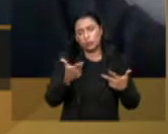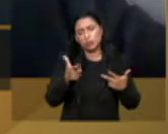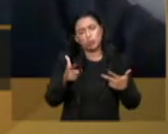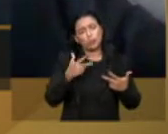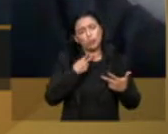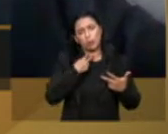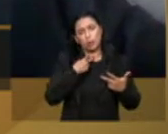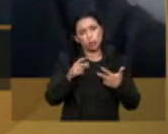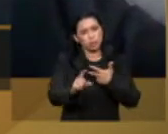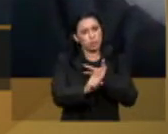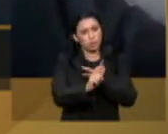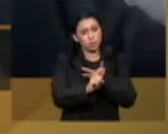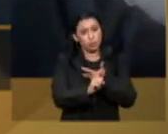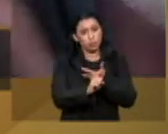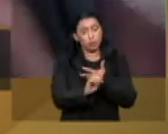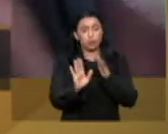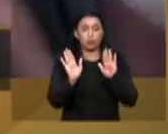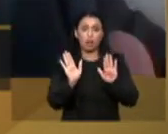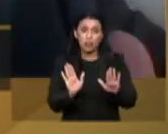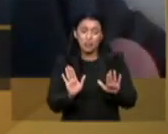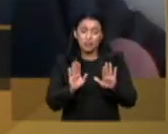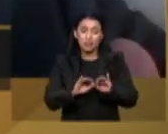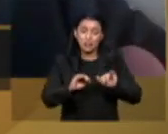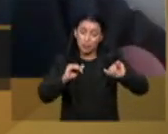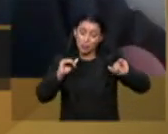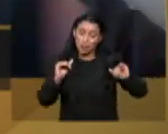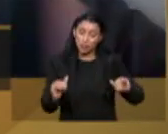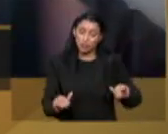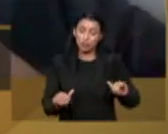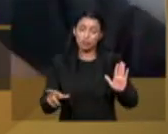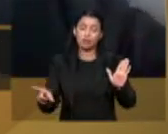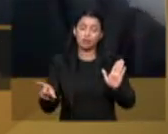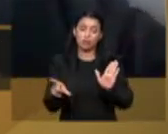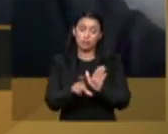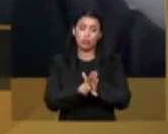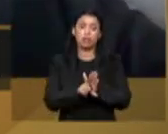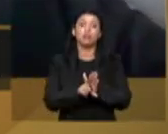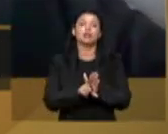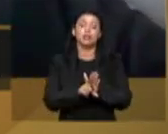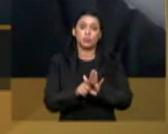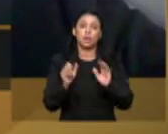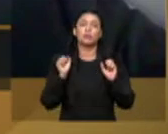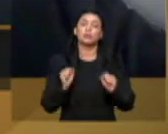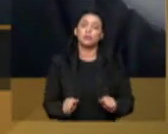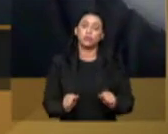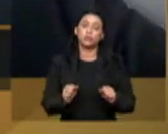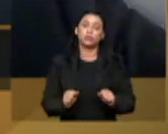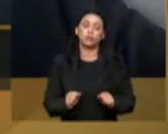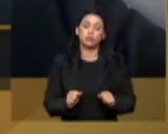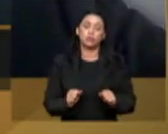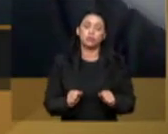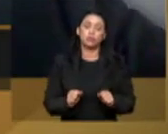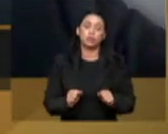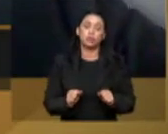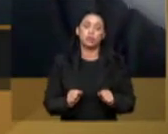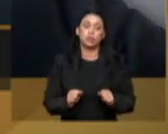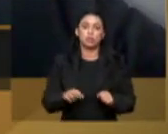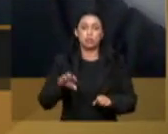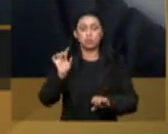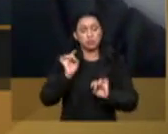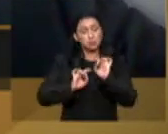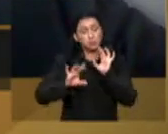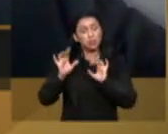indelegável ao Executivo. Se é delegável por lei delegada, é possível que seja delegado por uma concessão